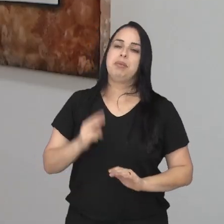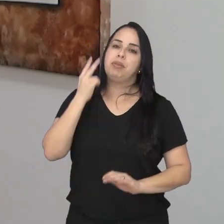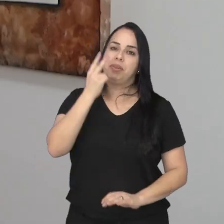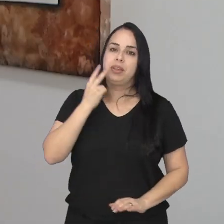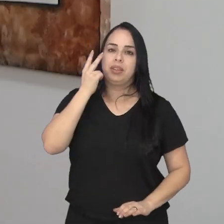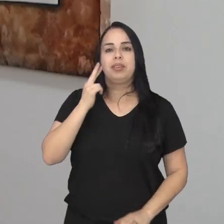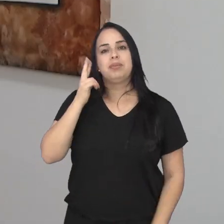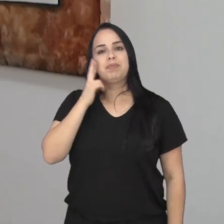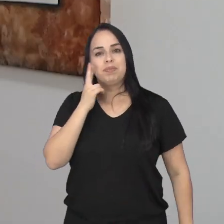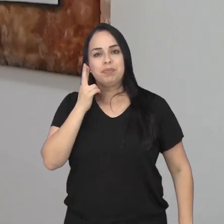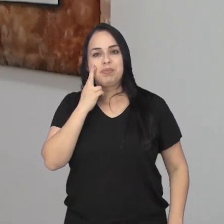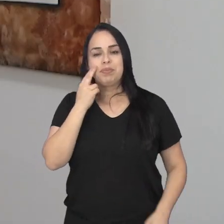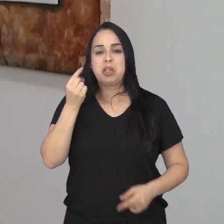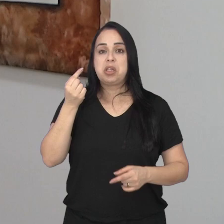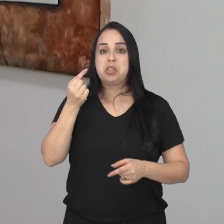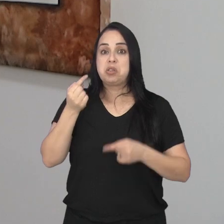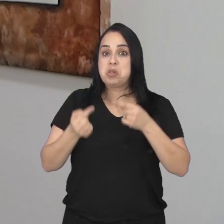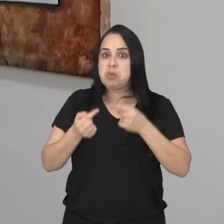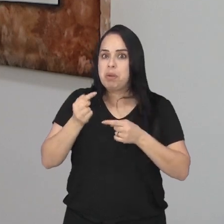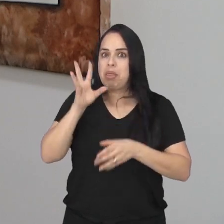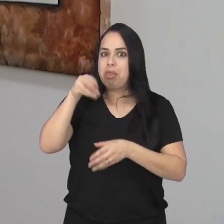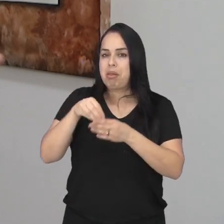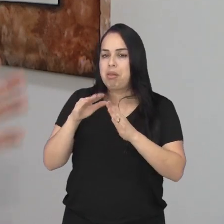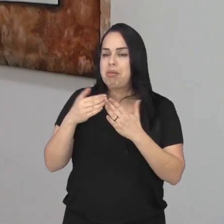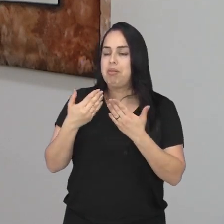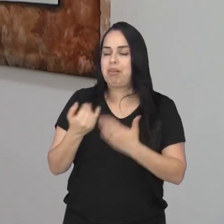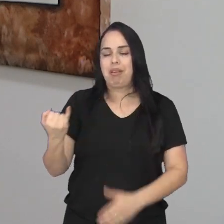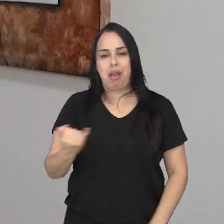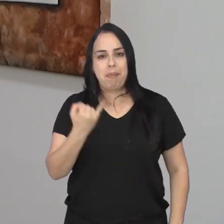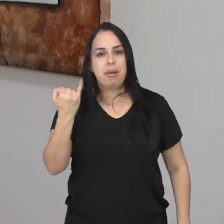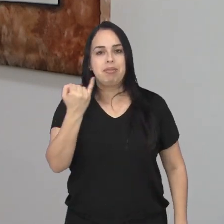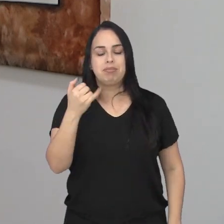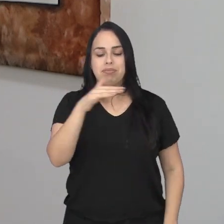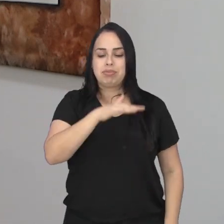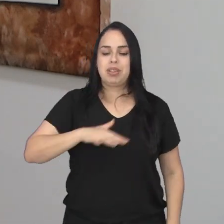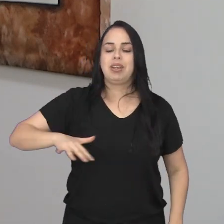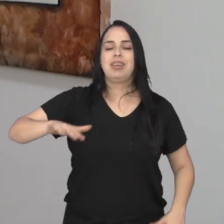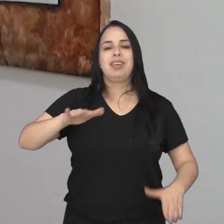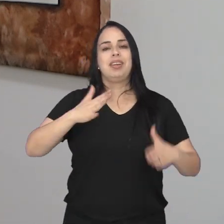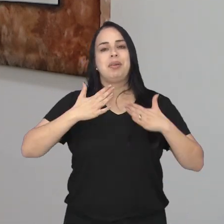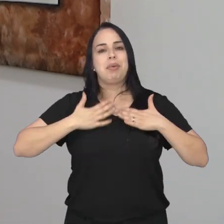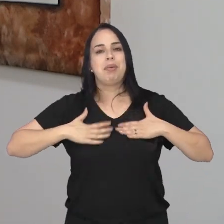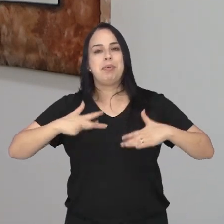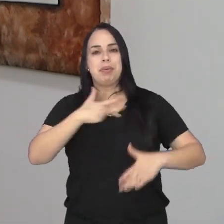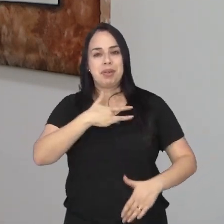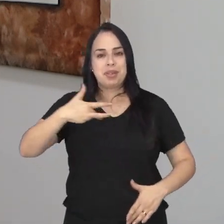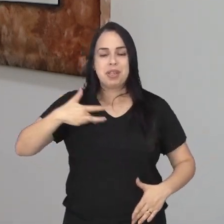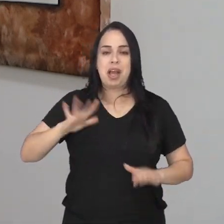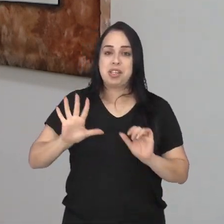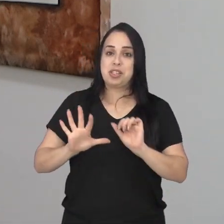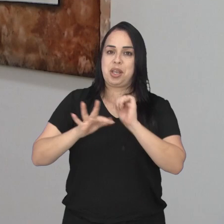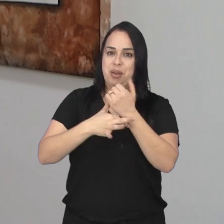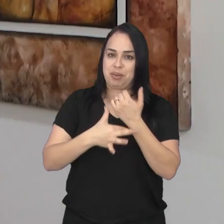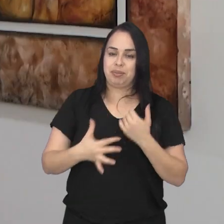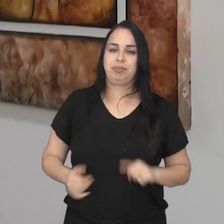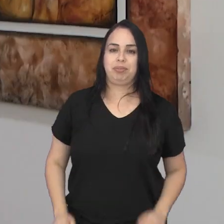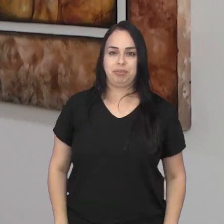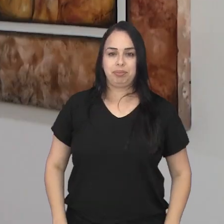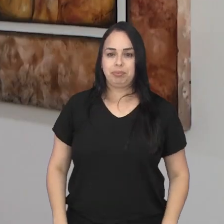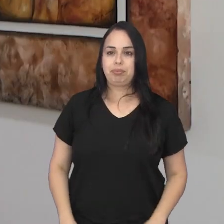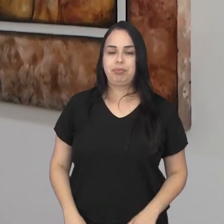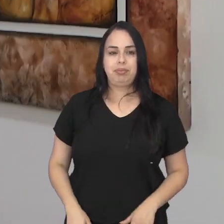Vereador Renato Santiago debater o assunto nas escolas é essencial para ter um escolar mais saudável e seguro